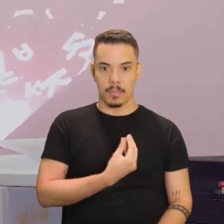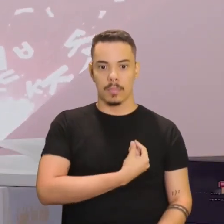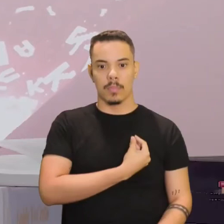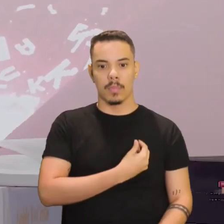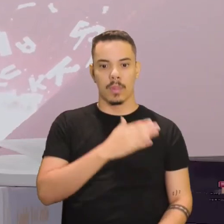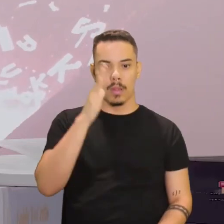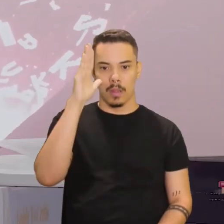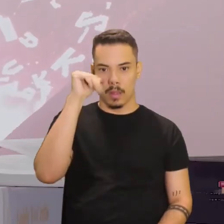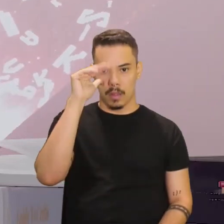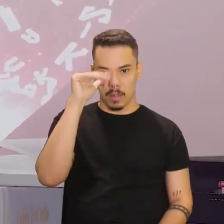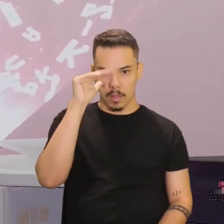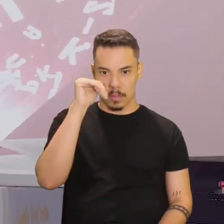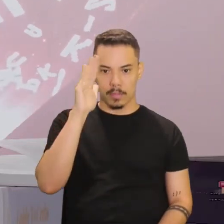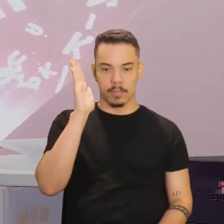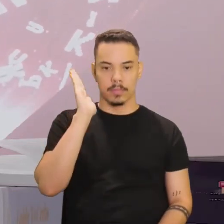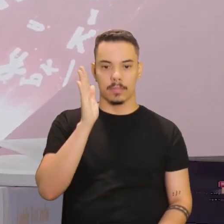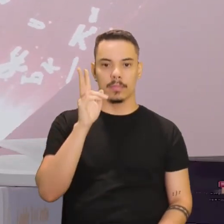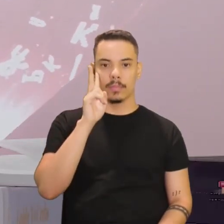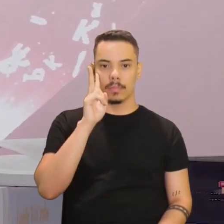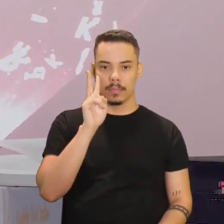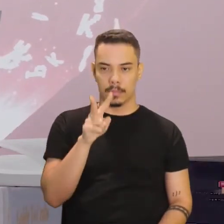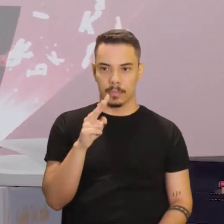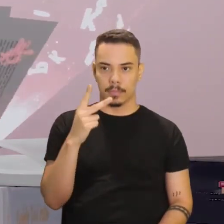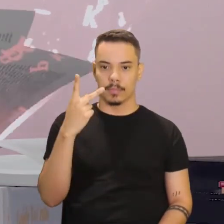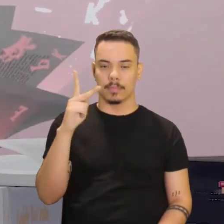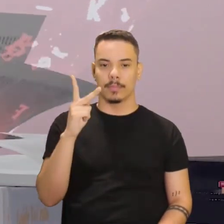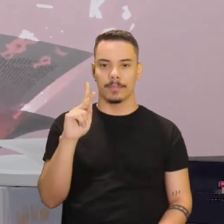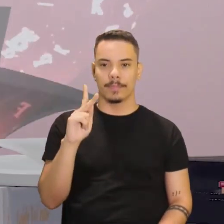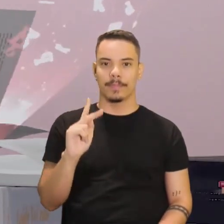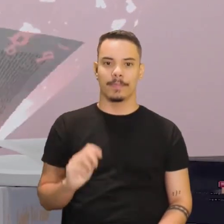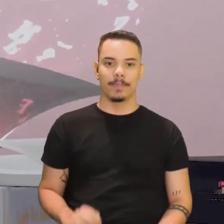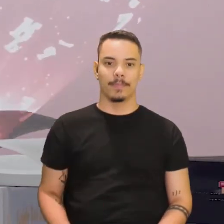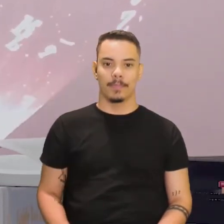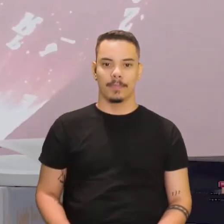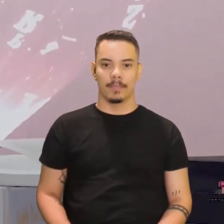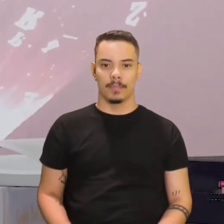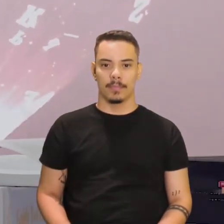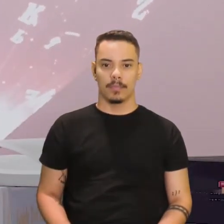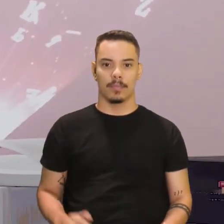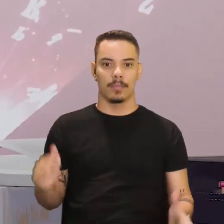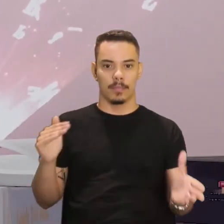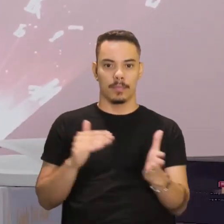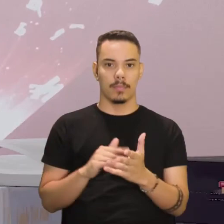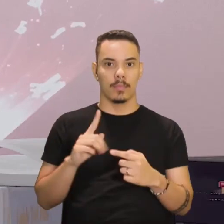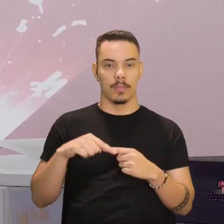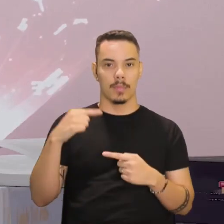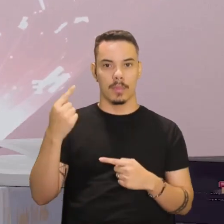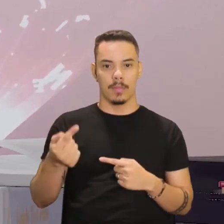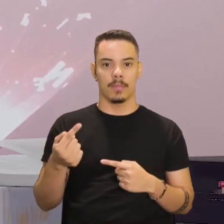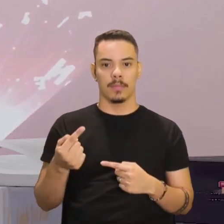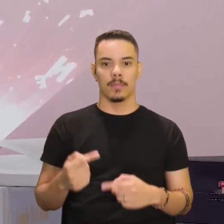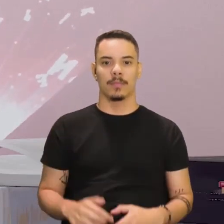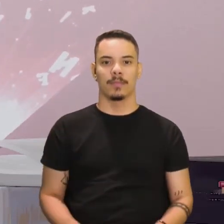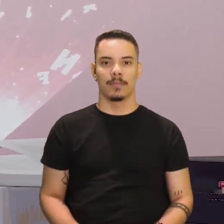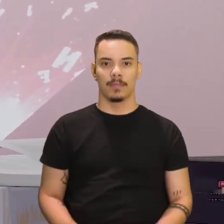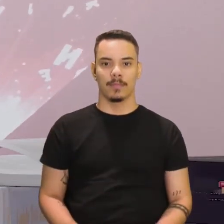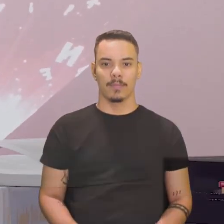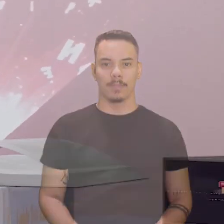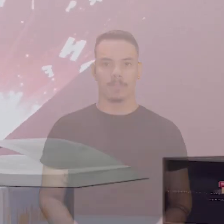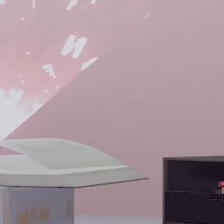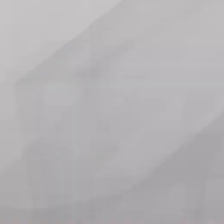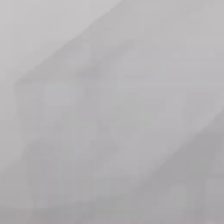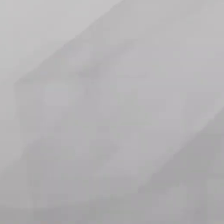curiosa já para ver a sua produção Tá certo até daqui a pouco